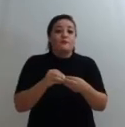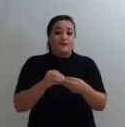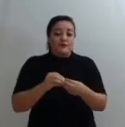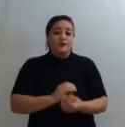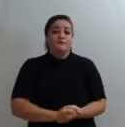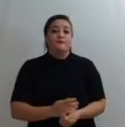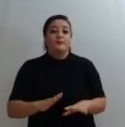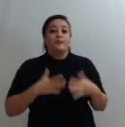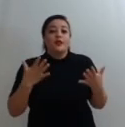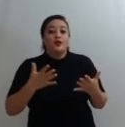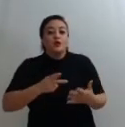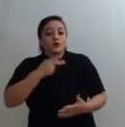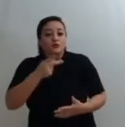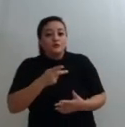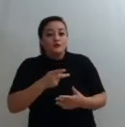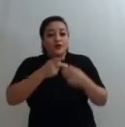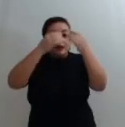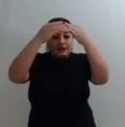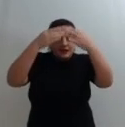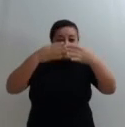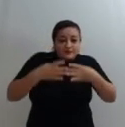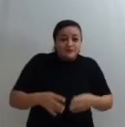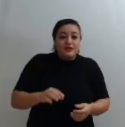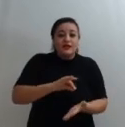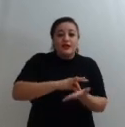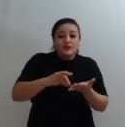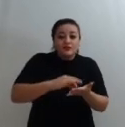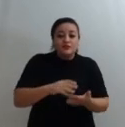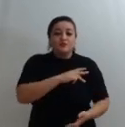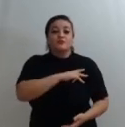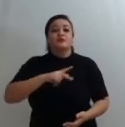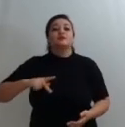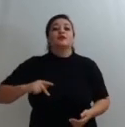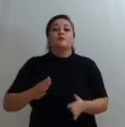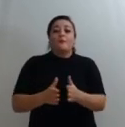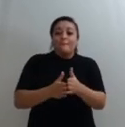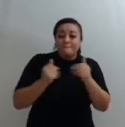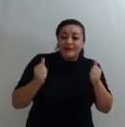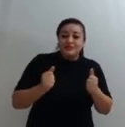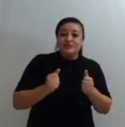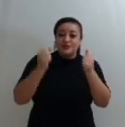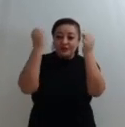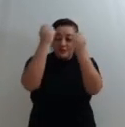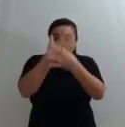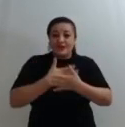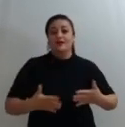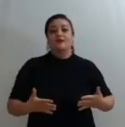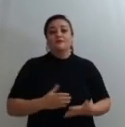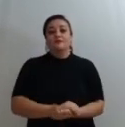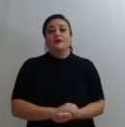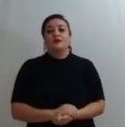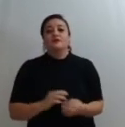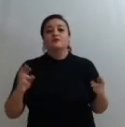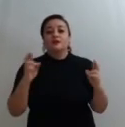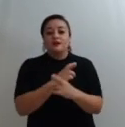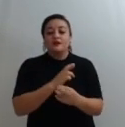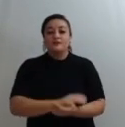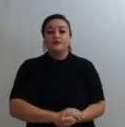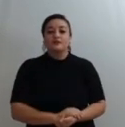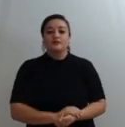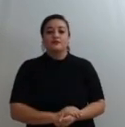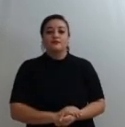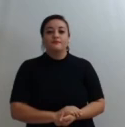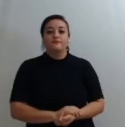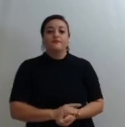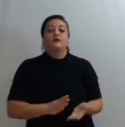das transcrições supramencionadas, o Ministério Público requisitou expressamente sua representação pela autorização de busca e apreensão que fosse deferido o